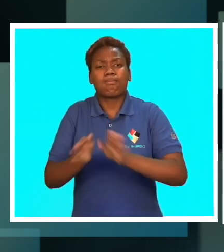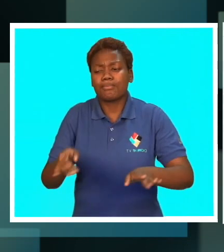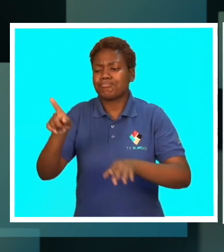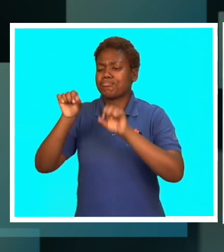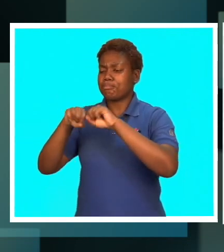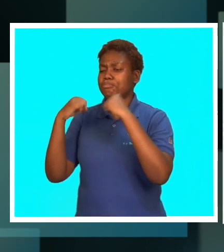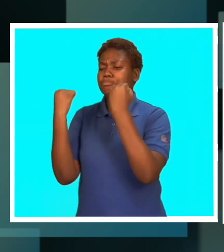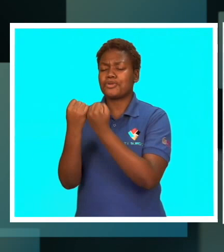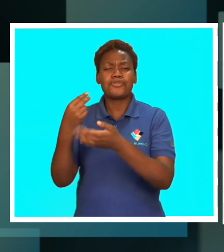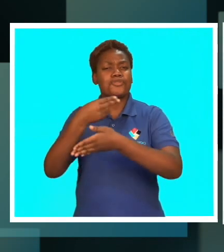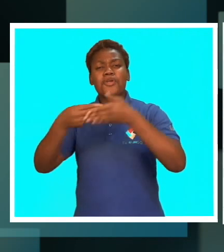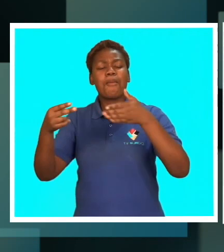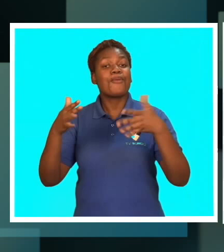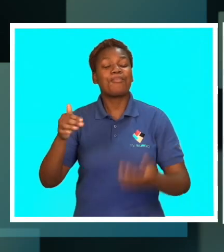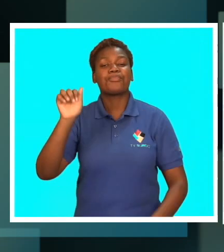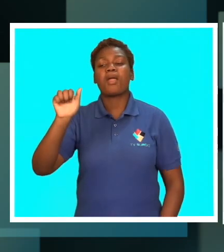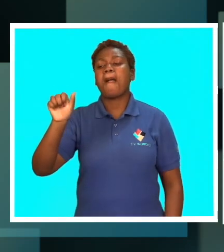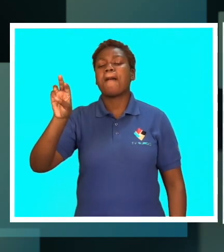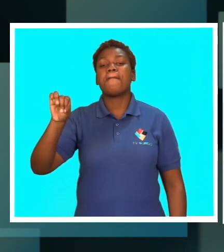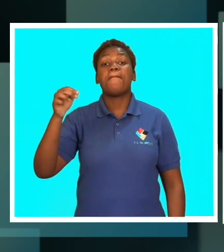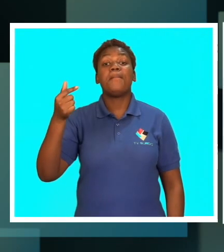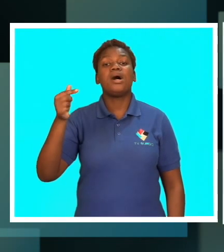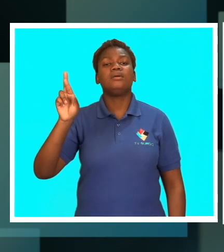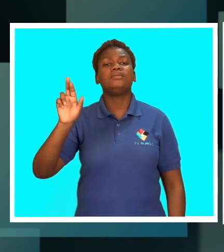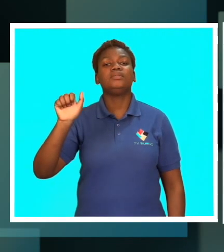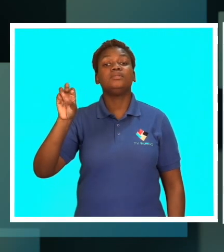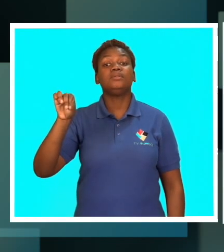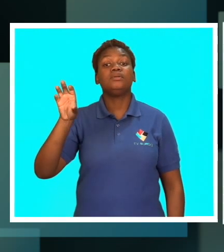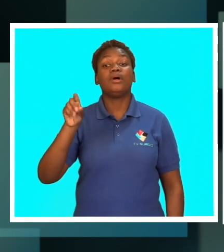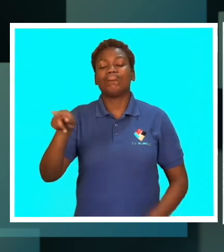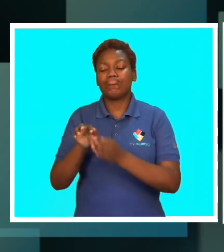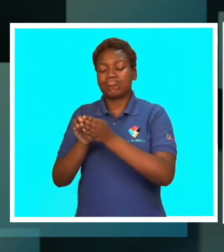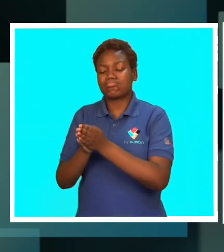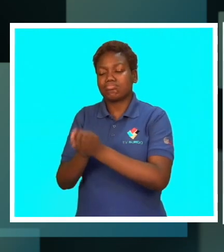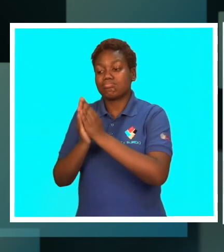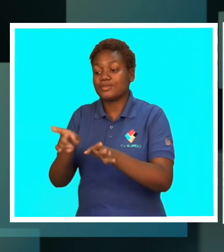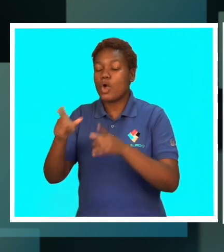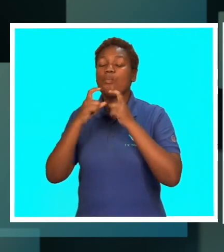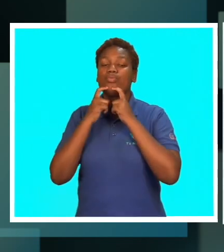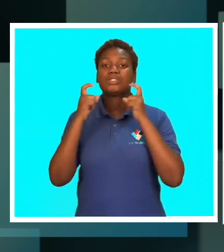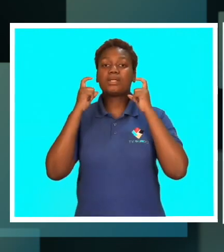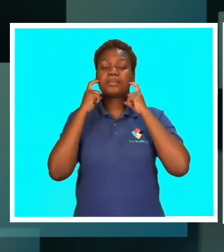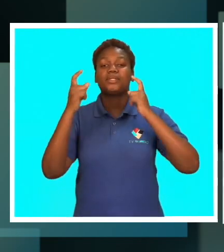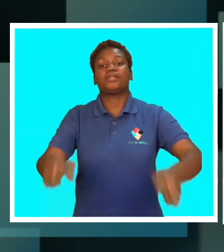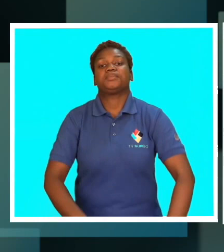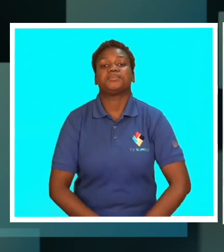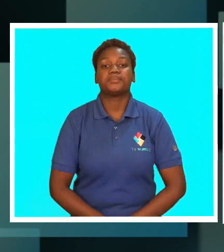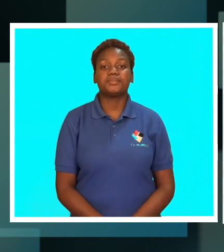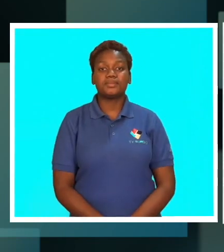A medicina tradicional em Moçambique é reconhecida através da Metramo, Associação dos Médicos Tradicionais.